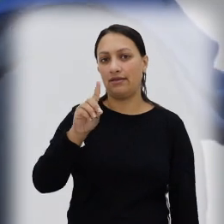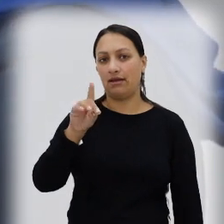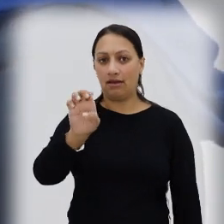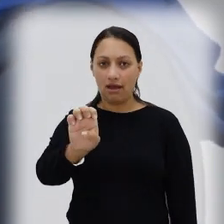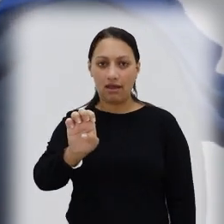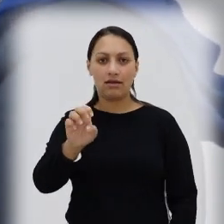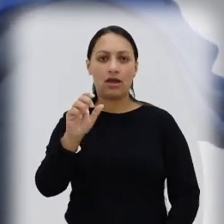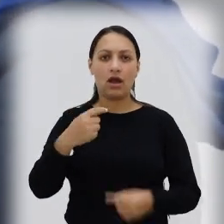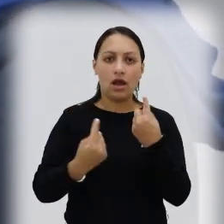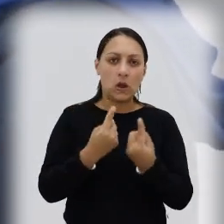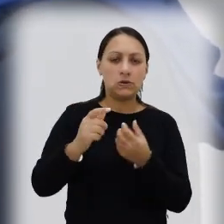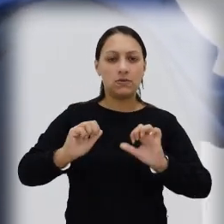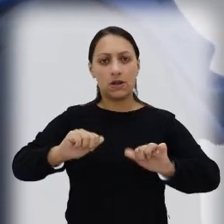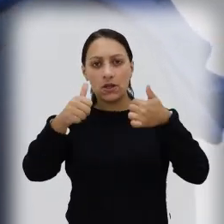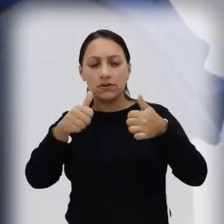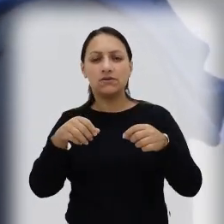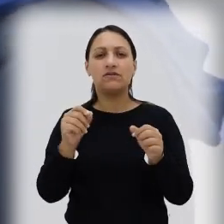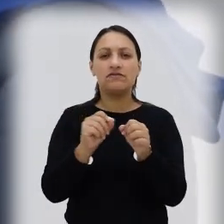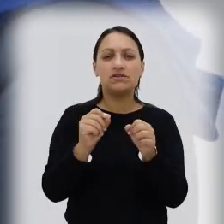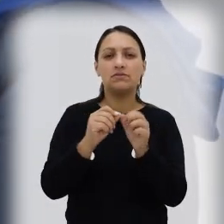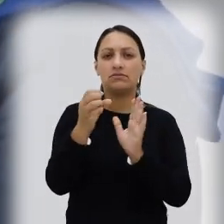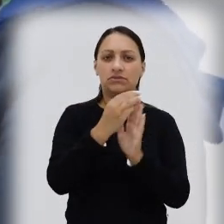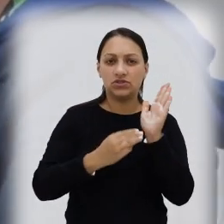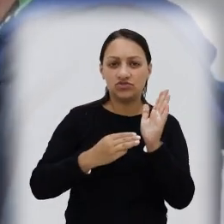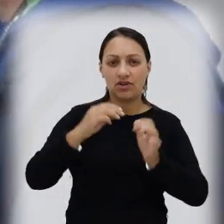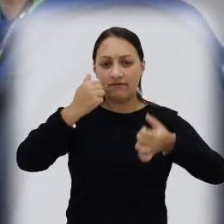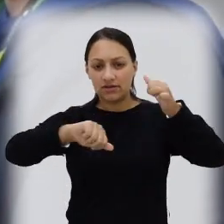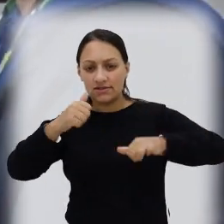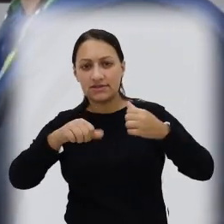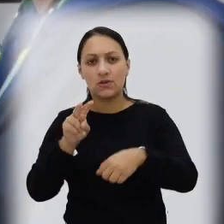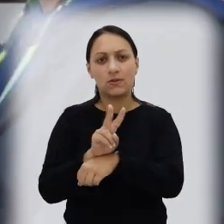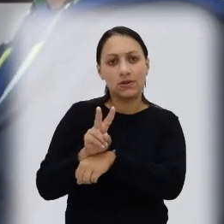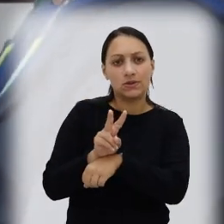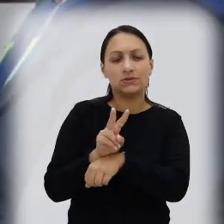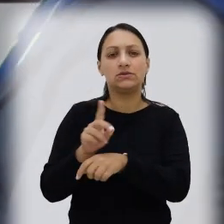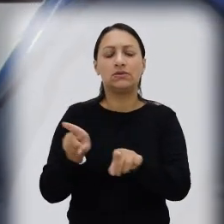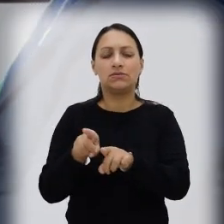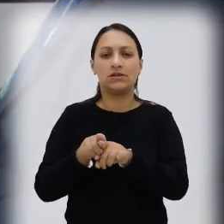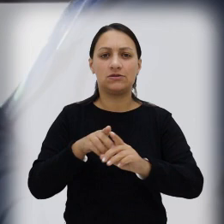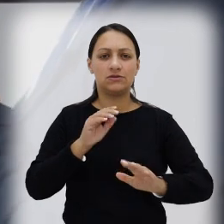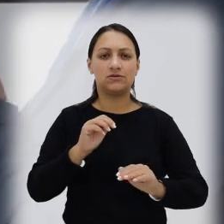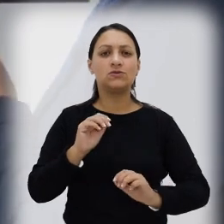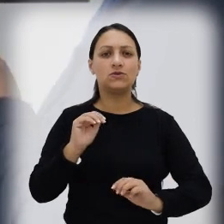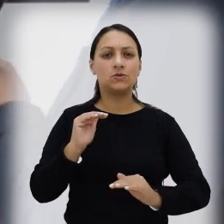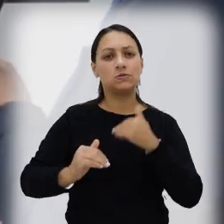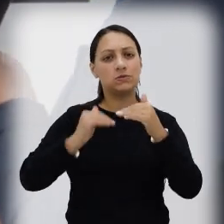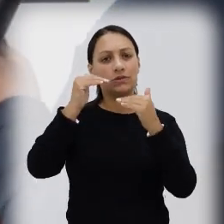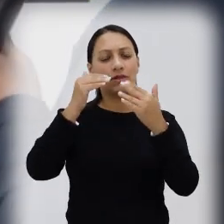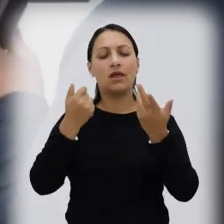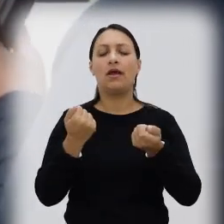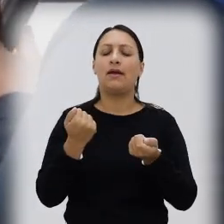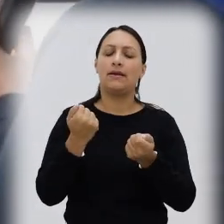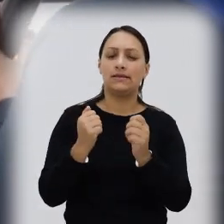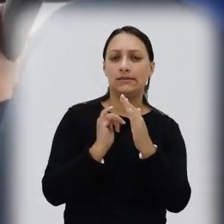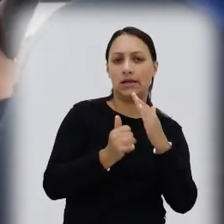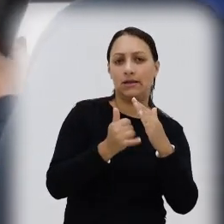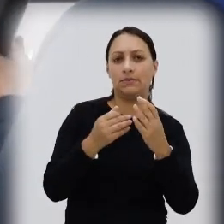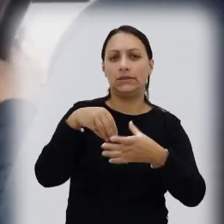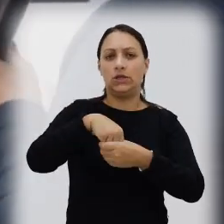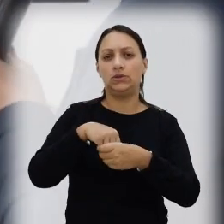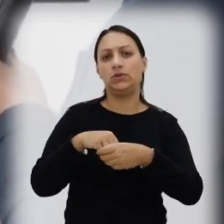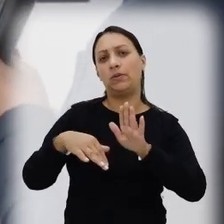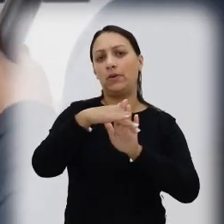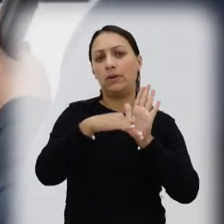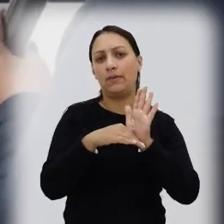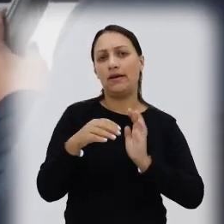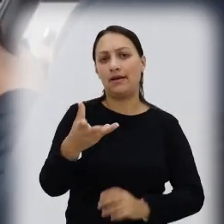o que a gente chama, então, de metodologia de avaliação e monitoramento do desempenho das startups dentro do programa de aceleração. A